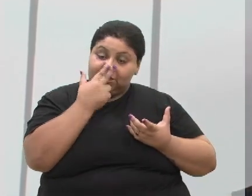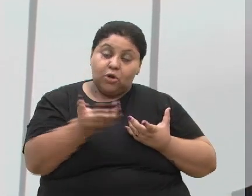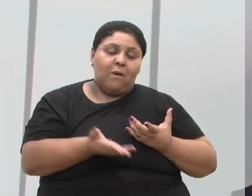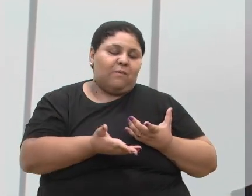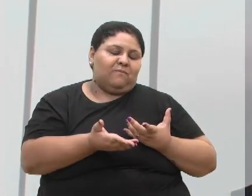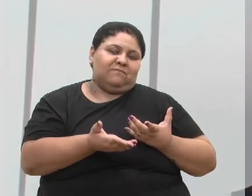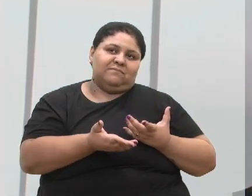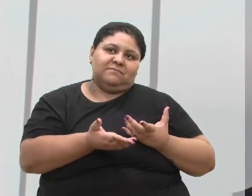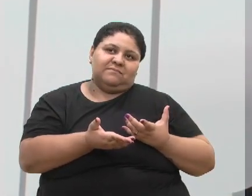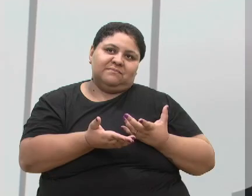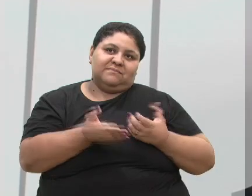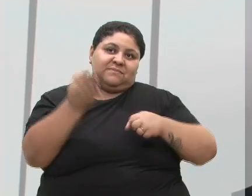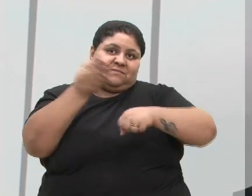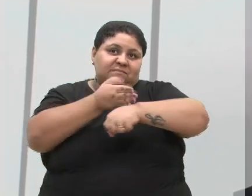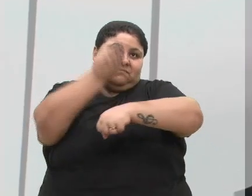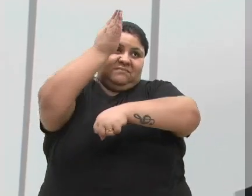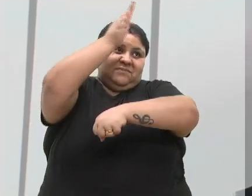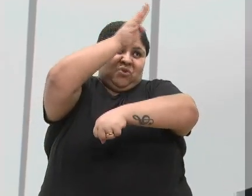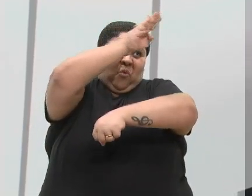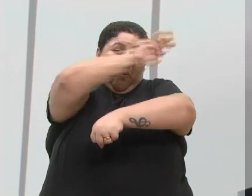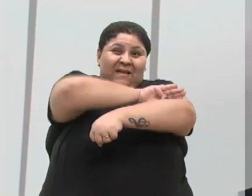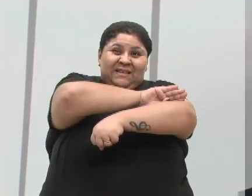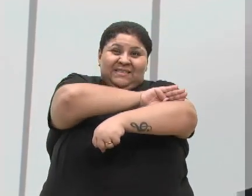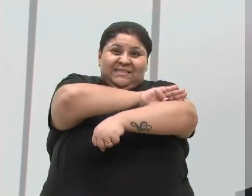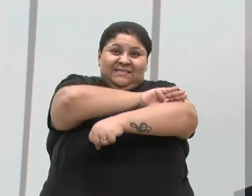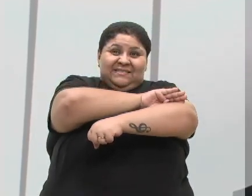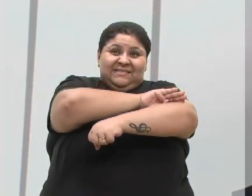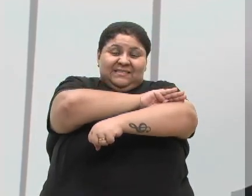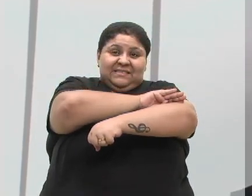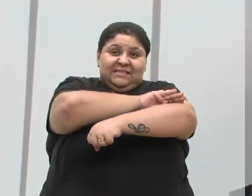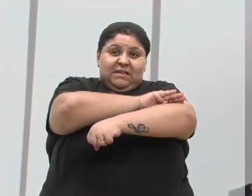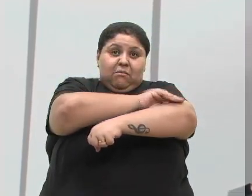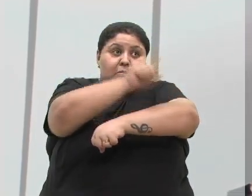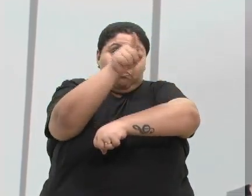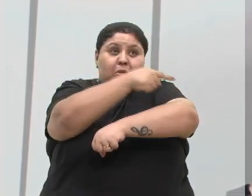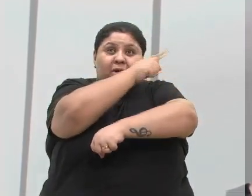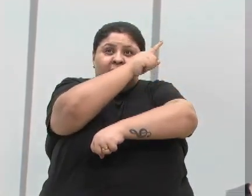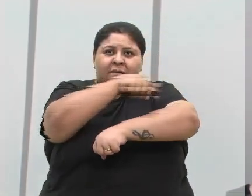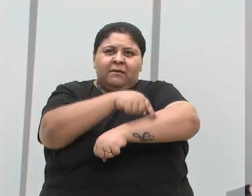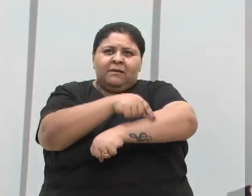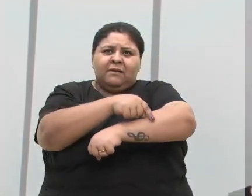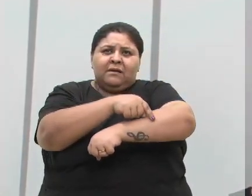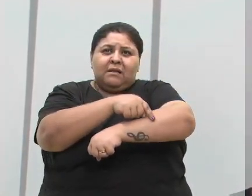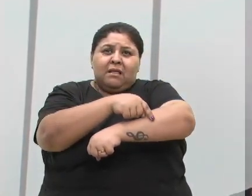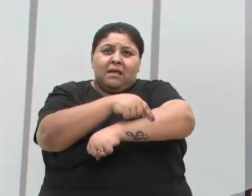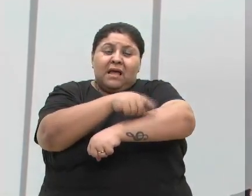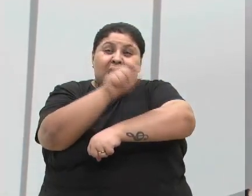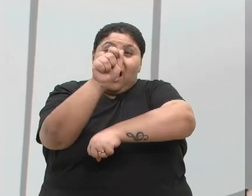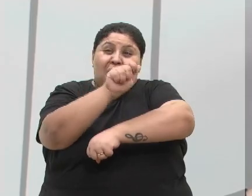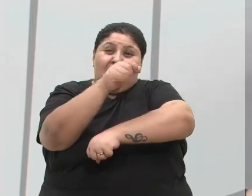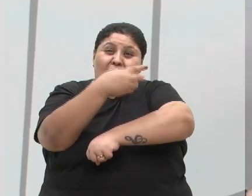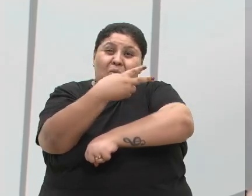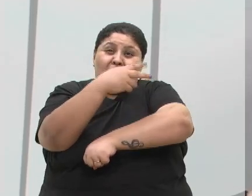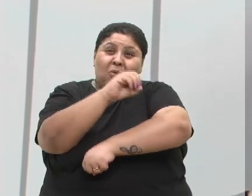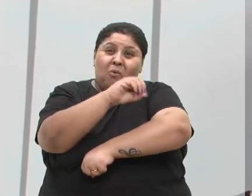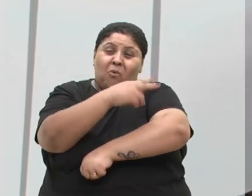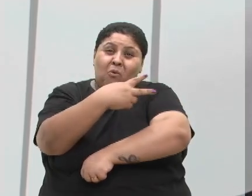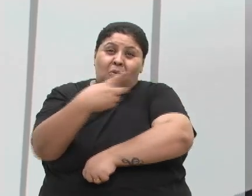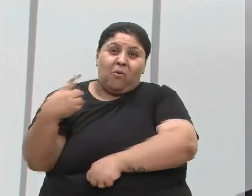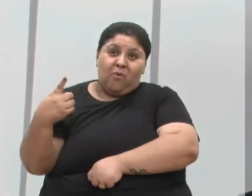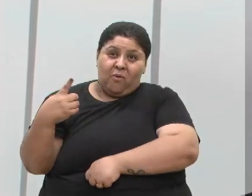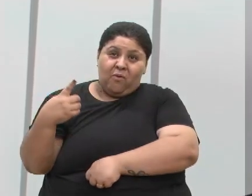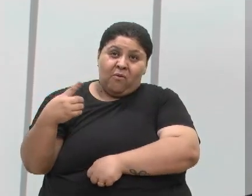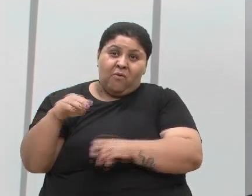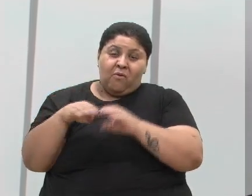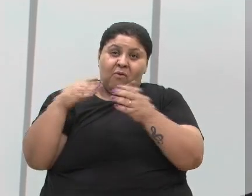situação. A quadra coberta, ela está embargada, então, desde agosto de 2021, que foi quando a